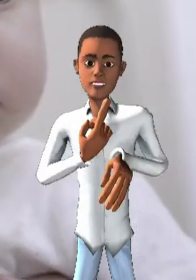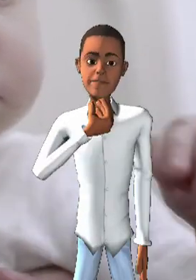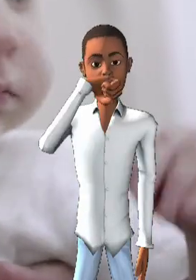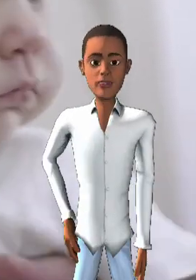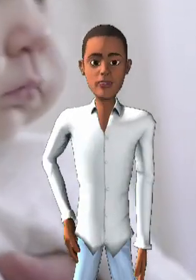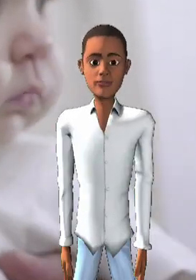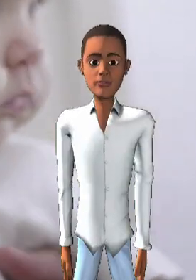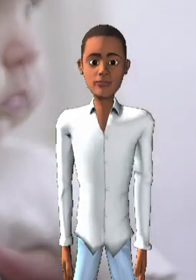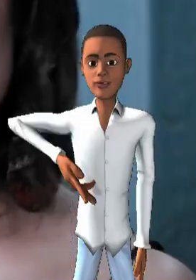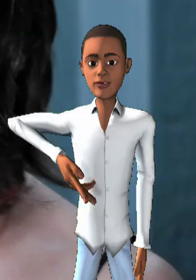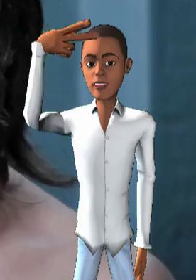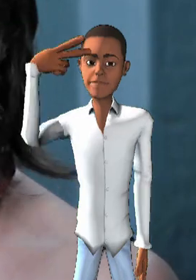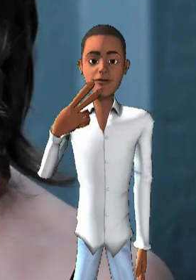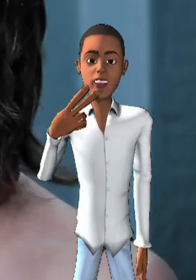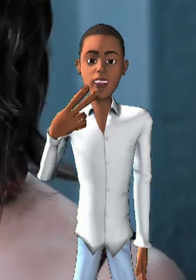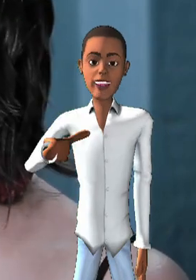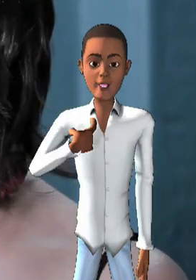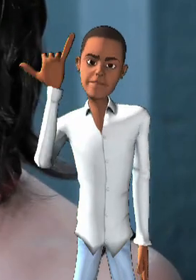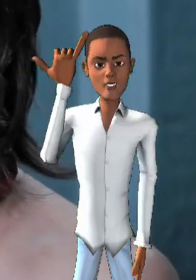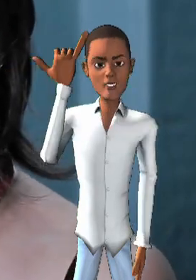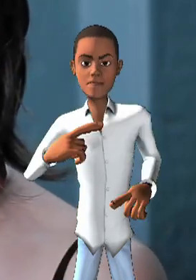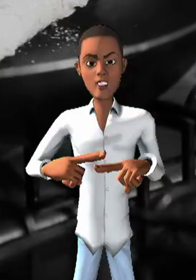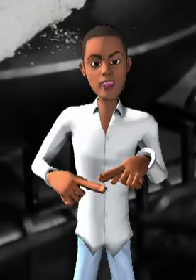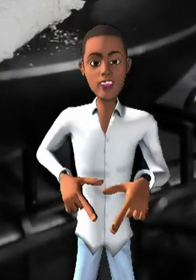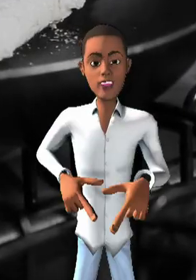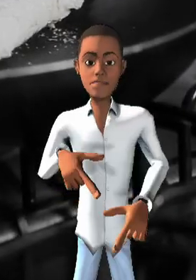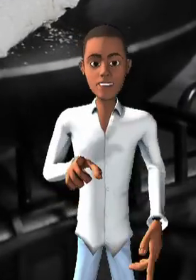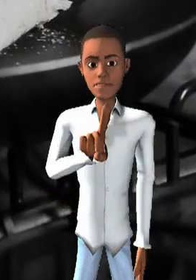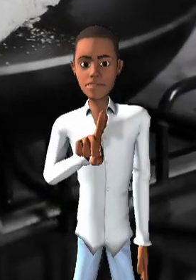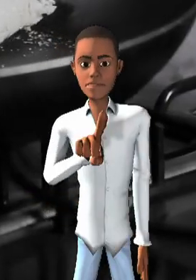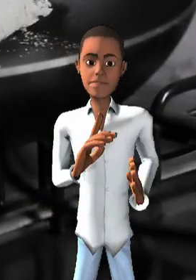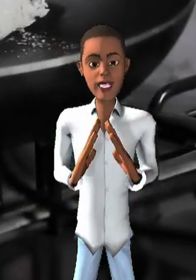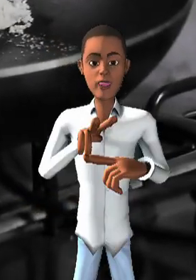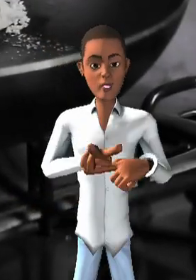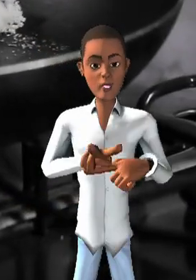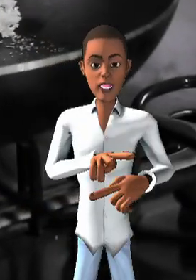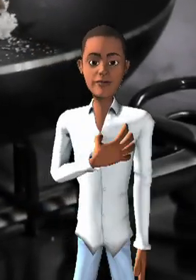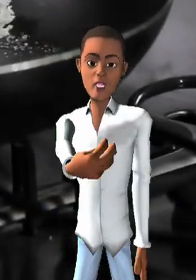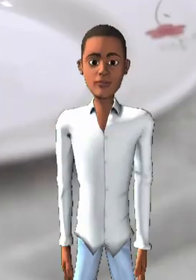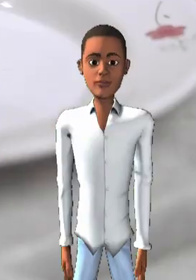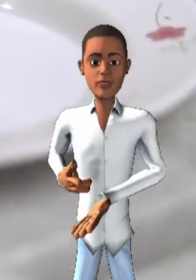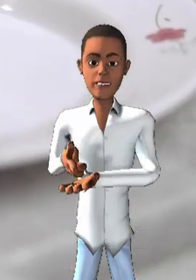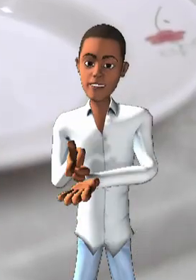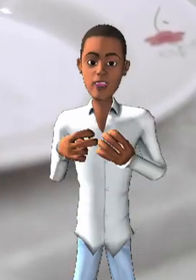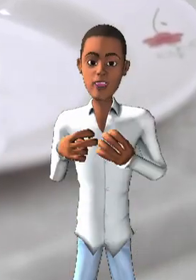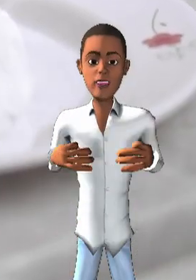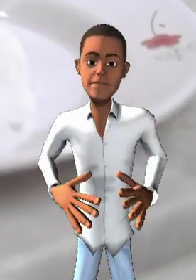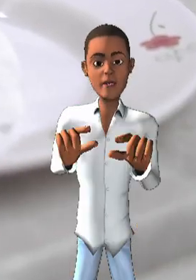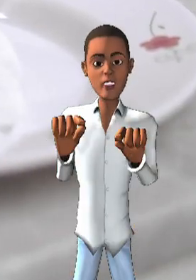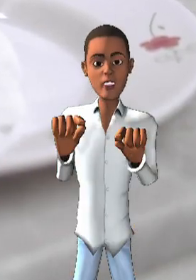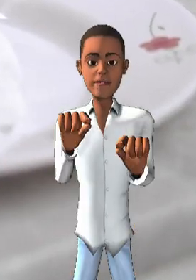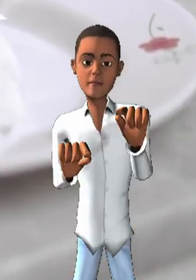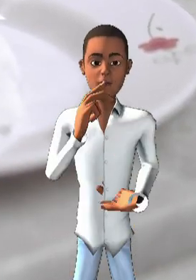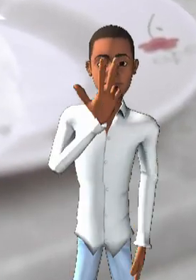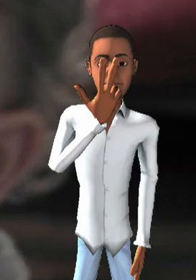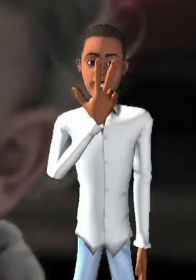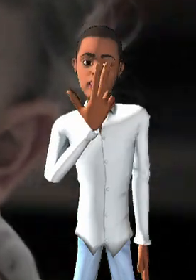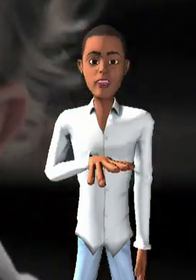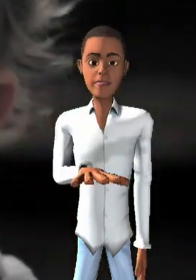único pai. As pessoas me chamam de vagabundo porque eu fico em casa com meu filho e não tô trabalhando. Então ele fica